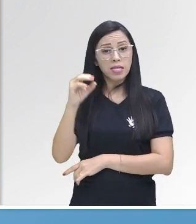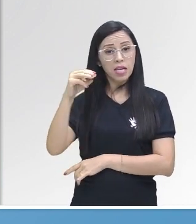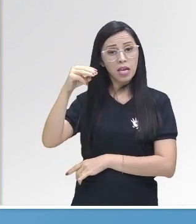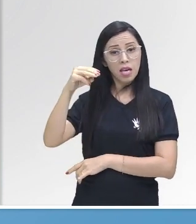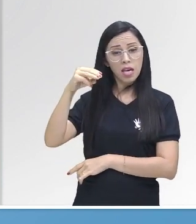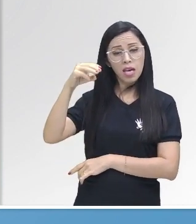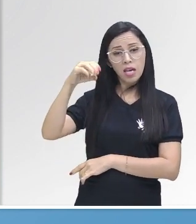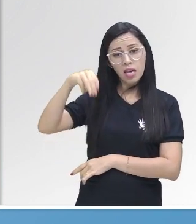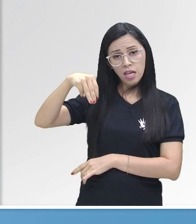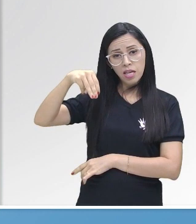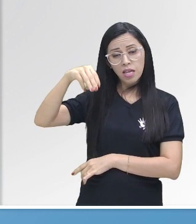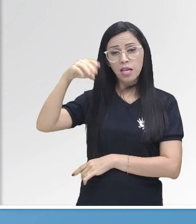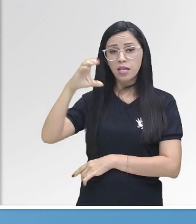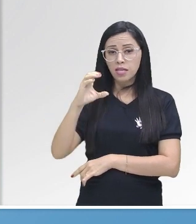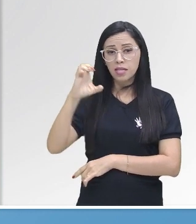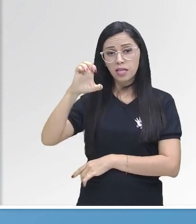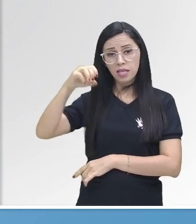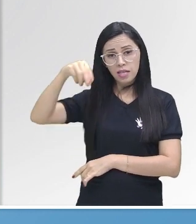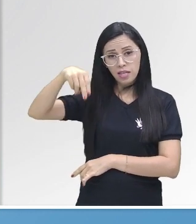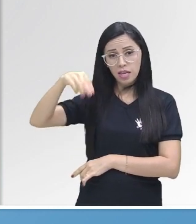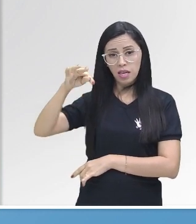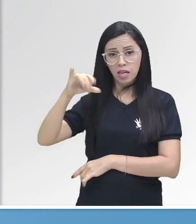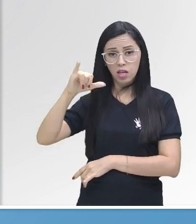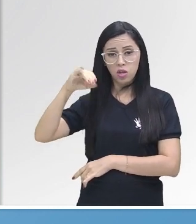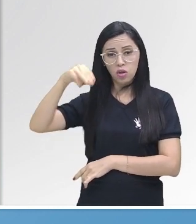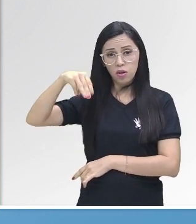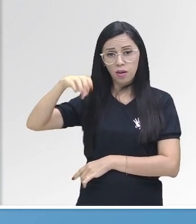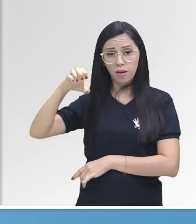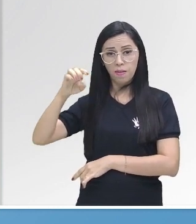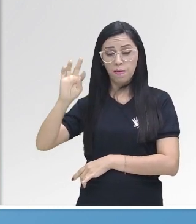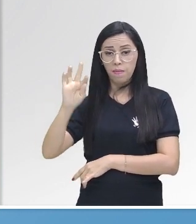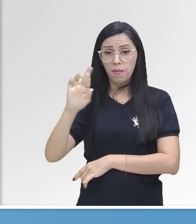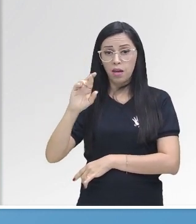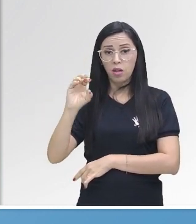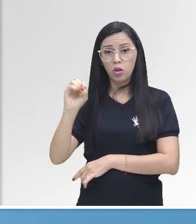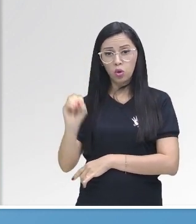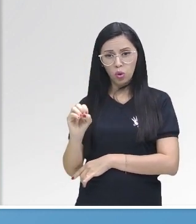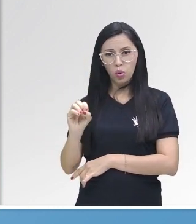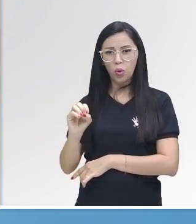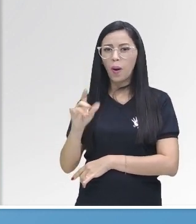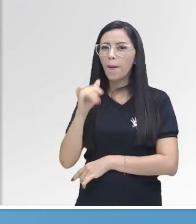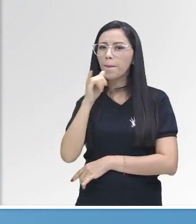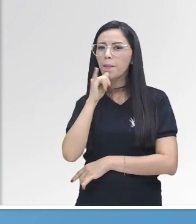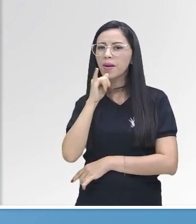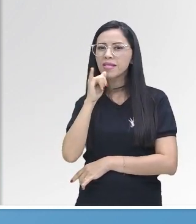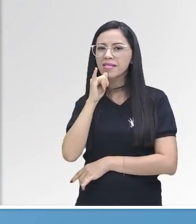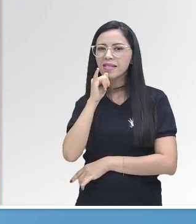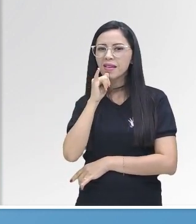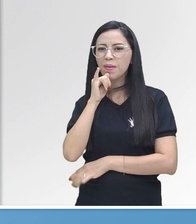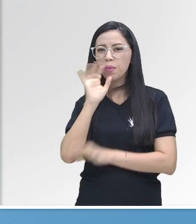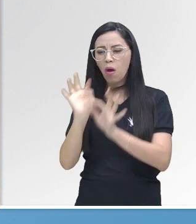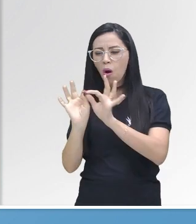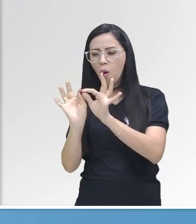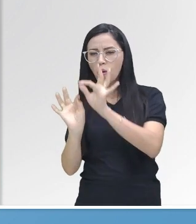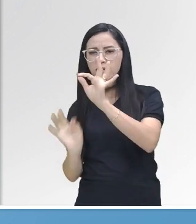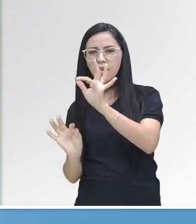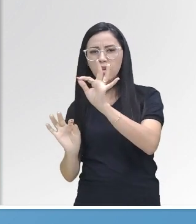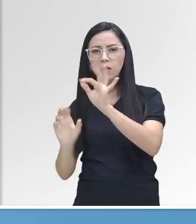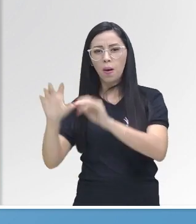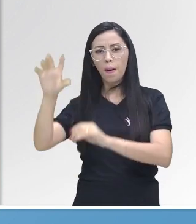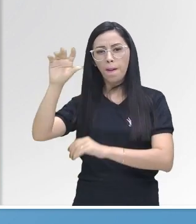tamanhos de mesas e objetos domésticos. Já o milímetro é utilizado na medição